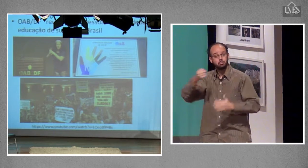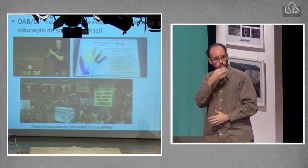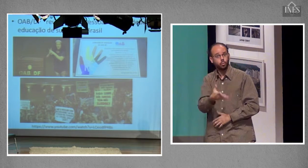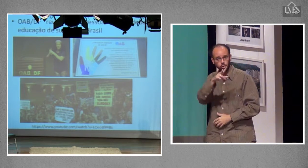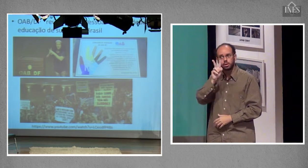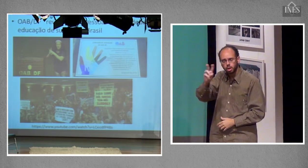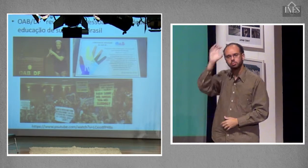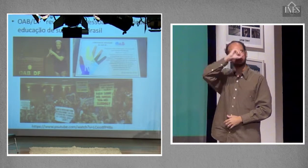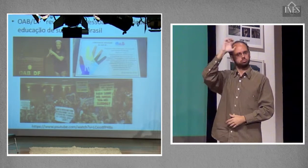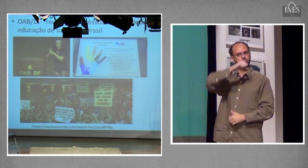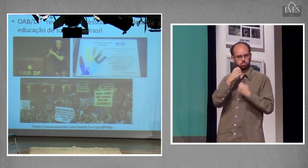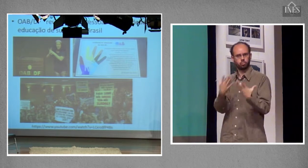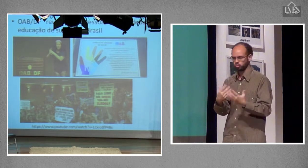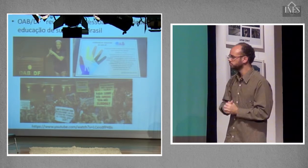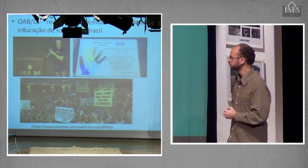YouTube,